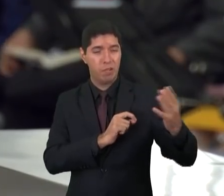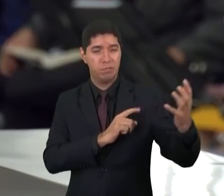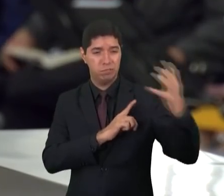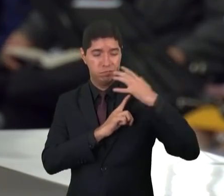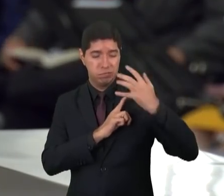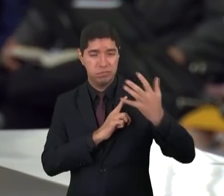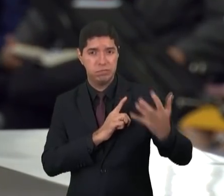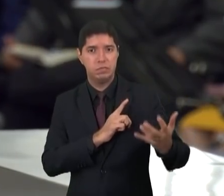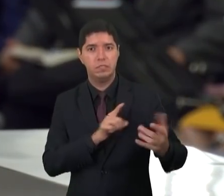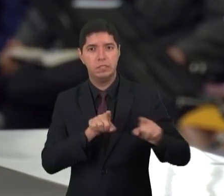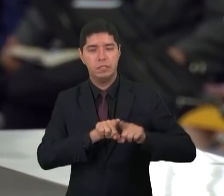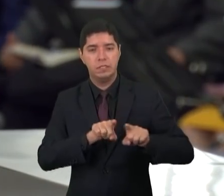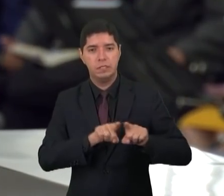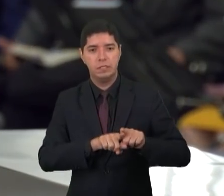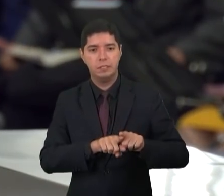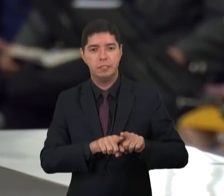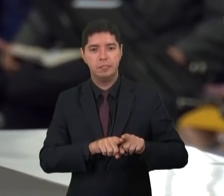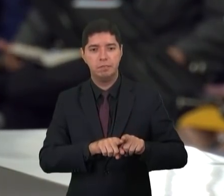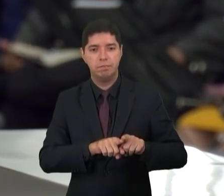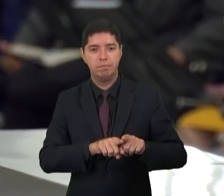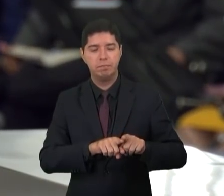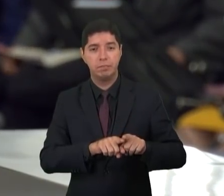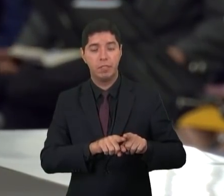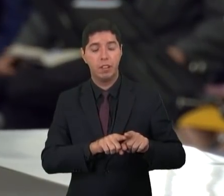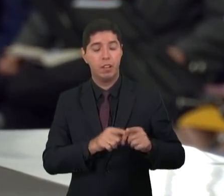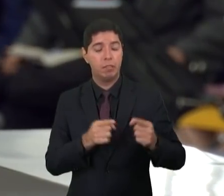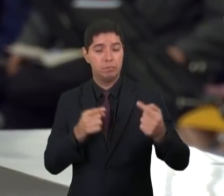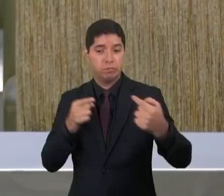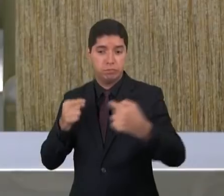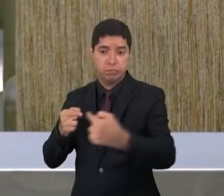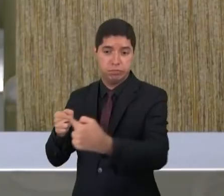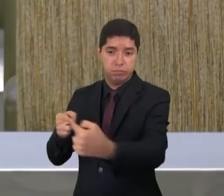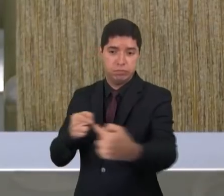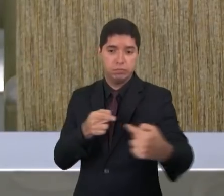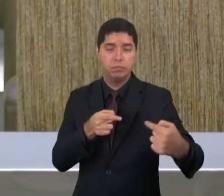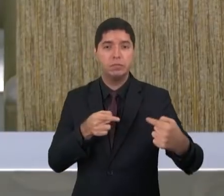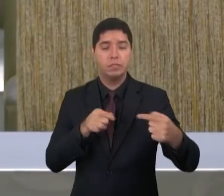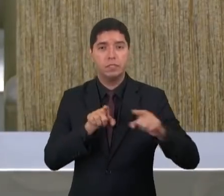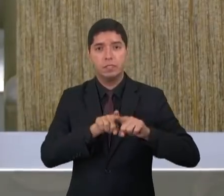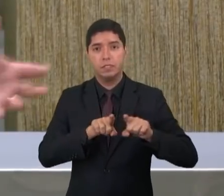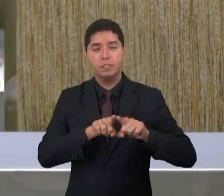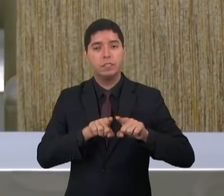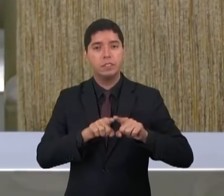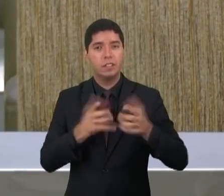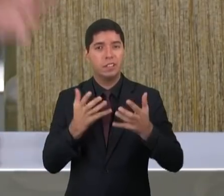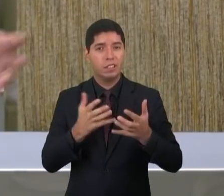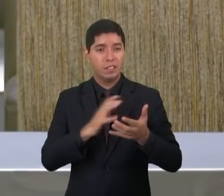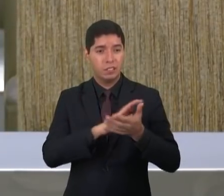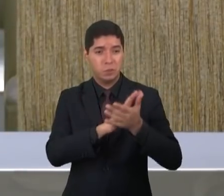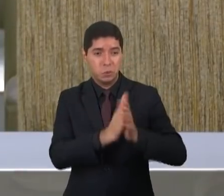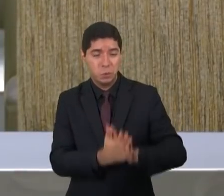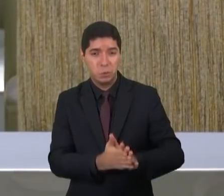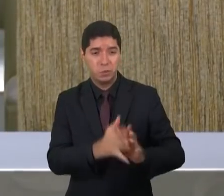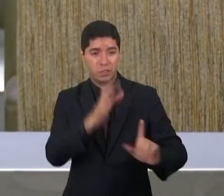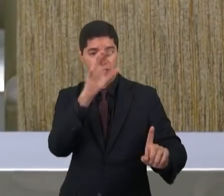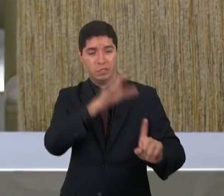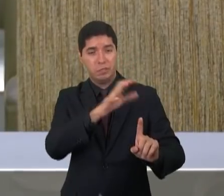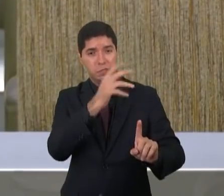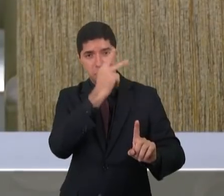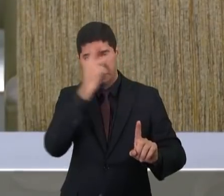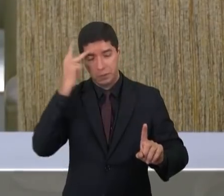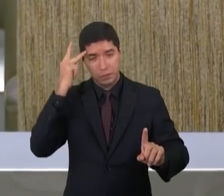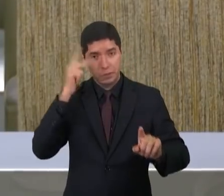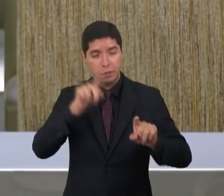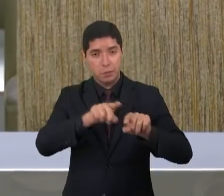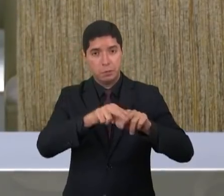pessoa, para fazer mal contra alguém, que se levantou para hostilizar uma pessoa. E o